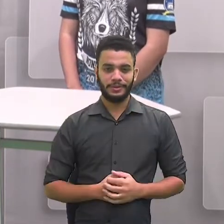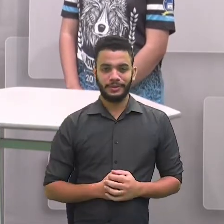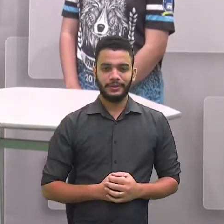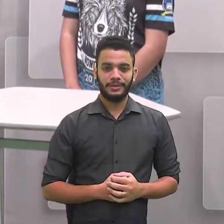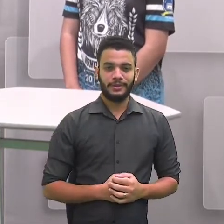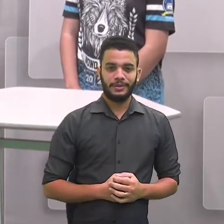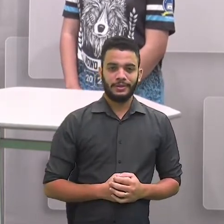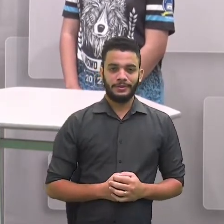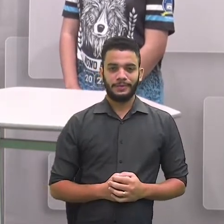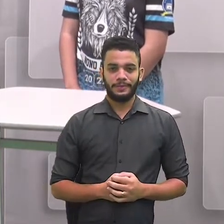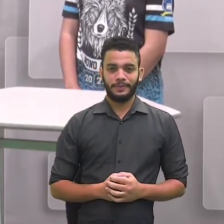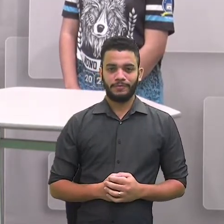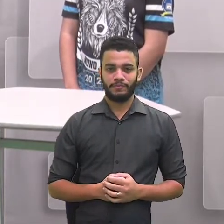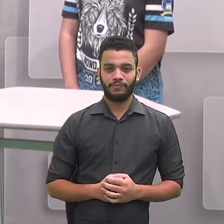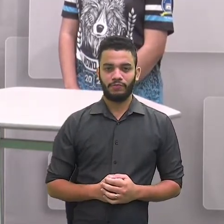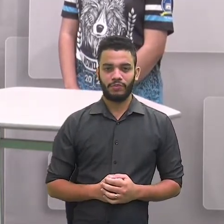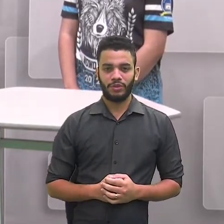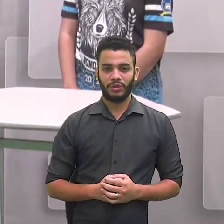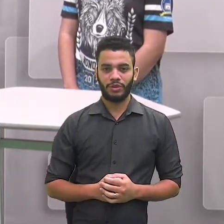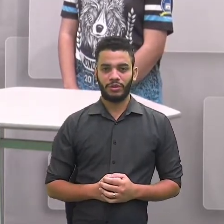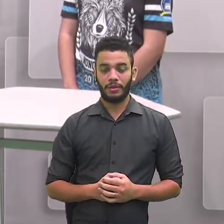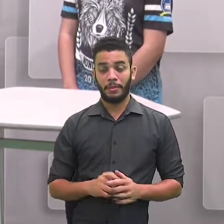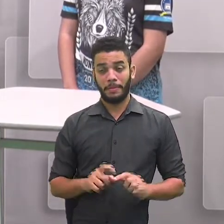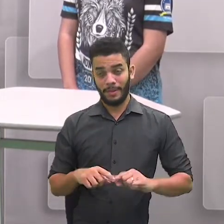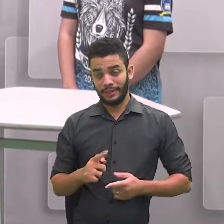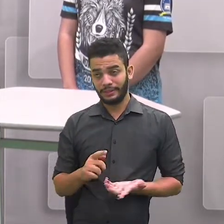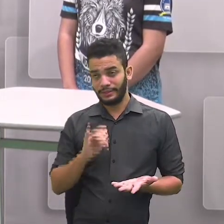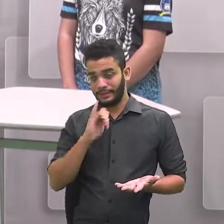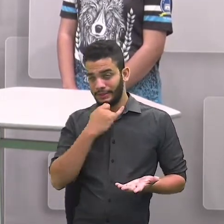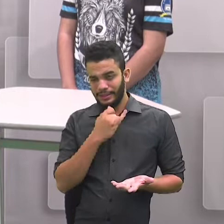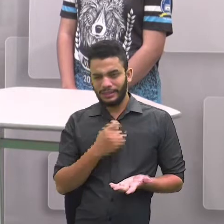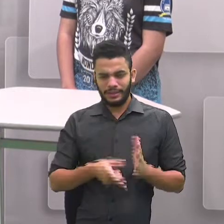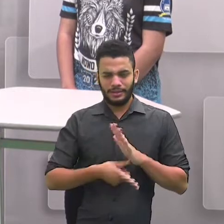Só que houve um errinho seu.